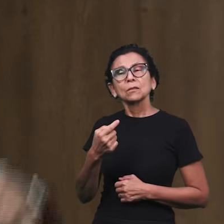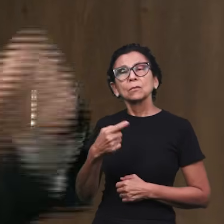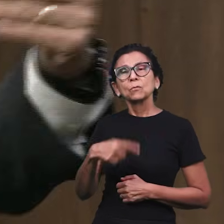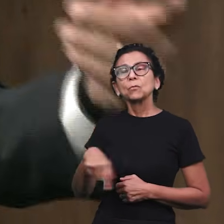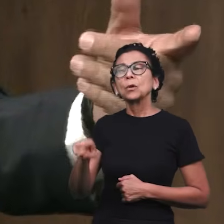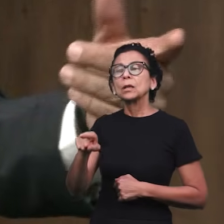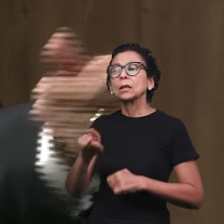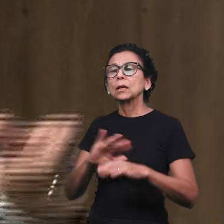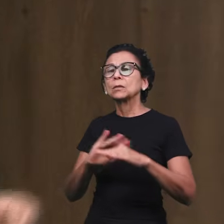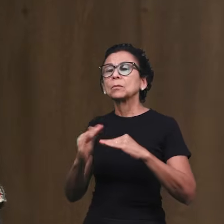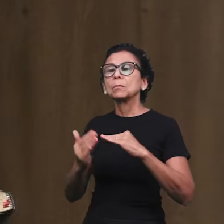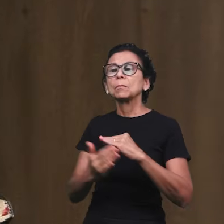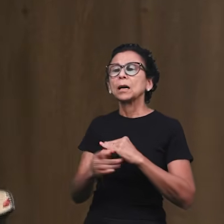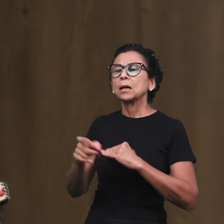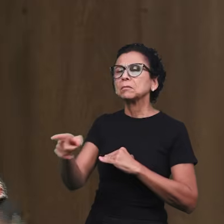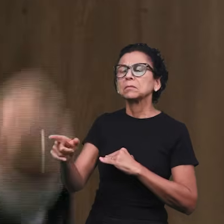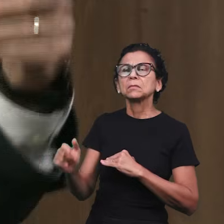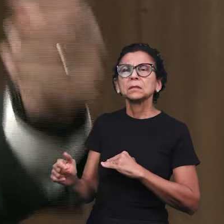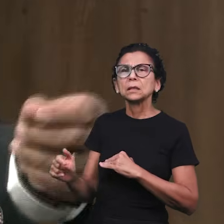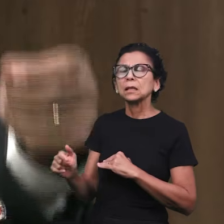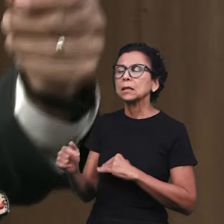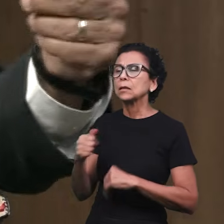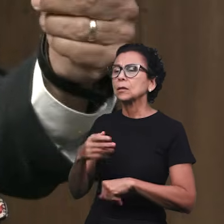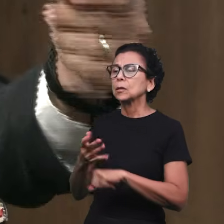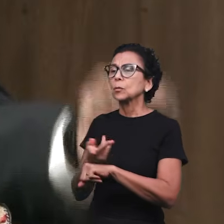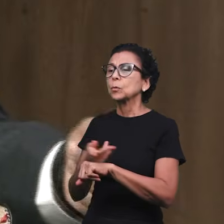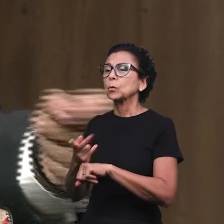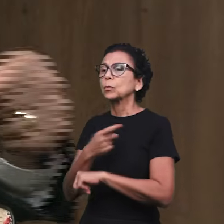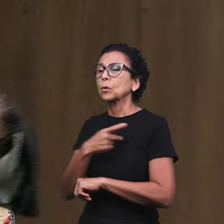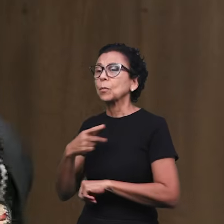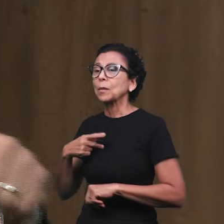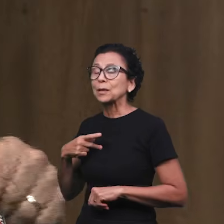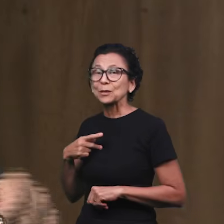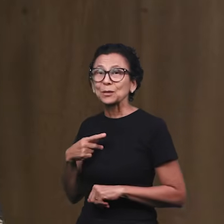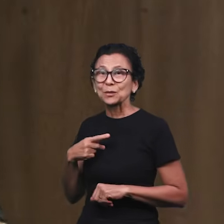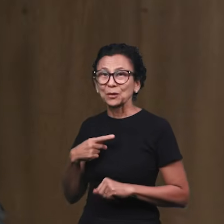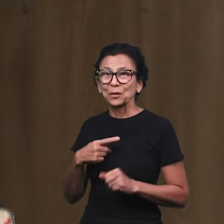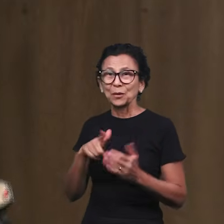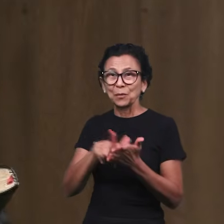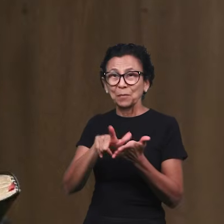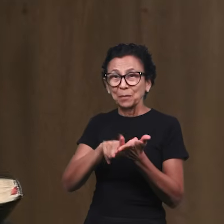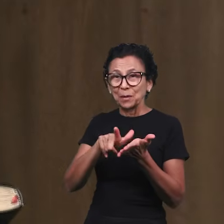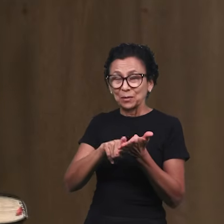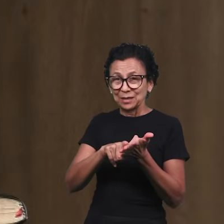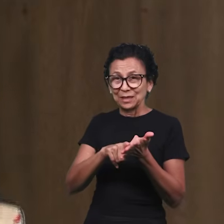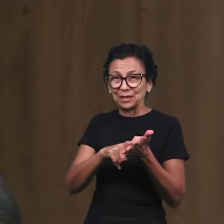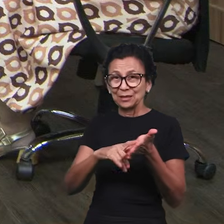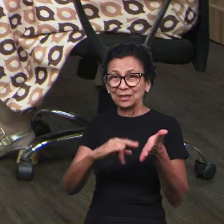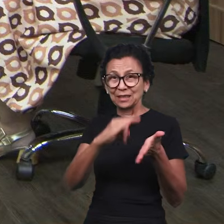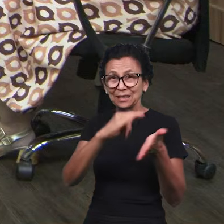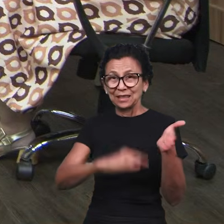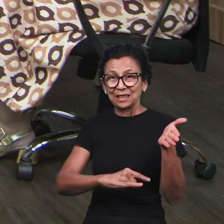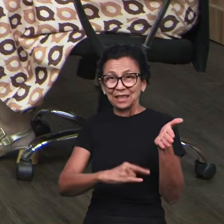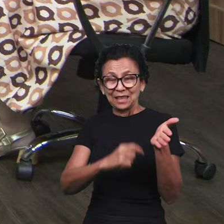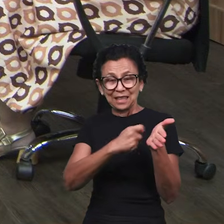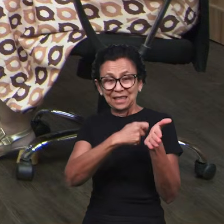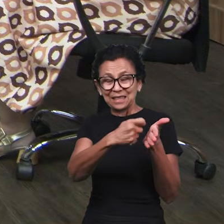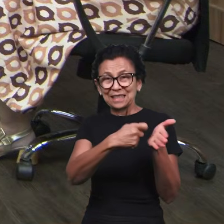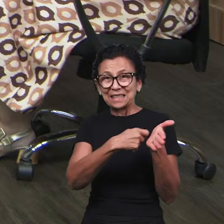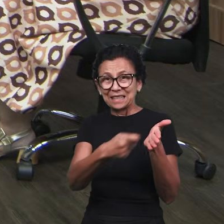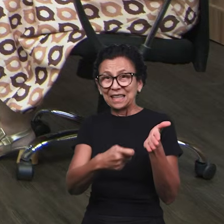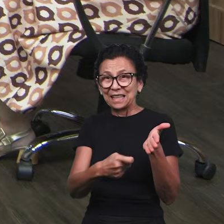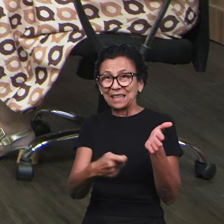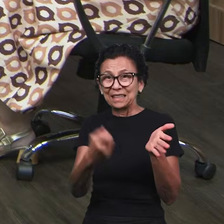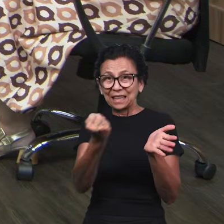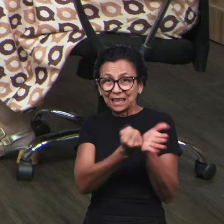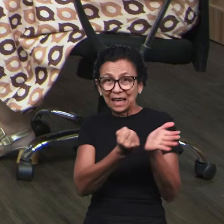bairro, procurou o pastor da igreja, entregou o meu bilhete que eu escrevi no receituário, né, e carimbei e falei assim,